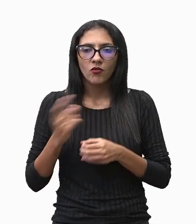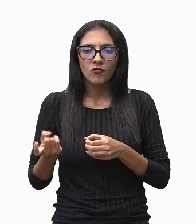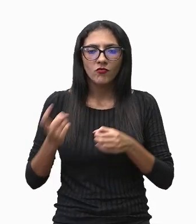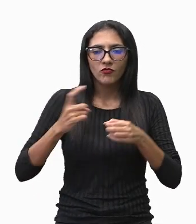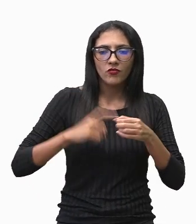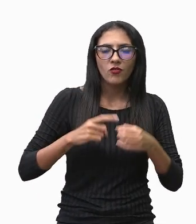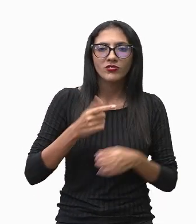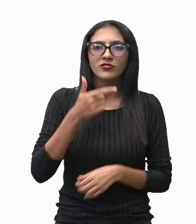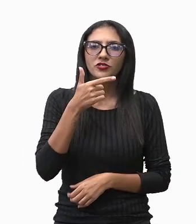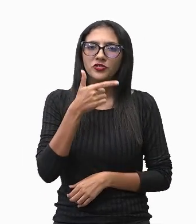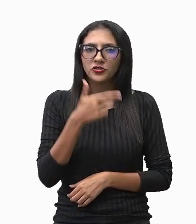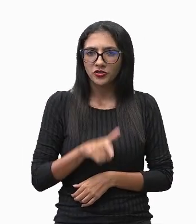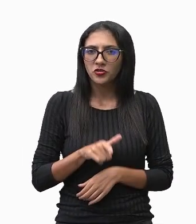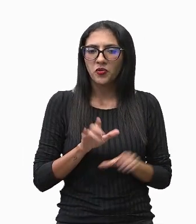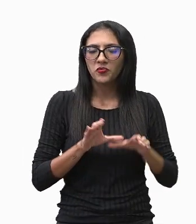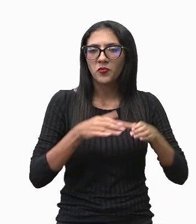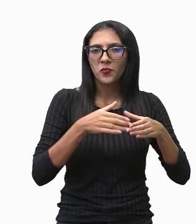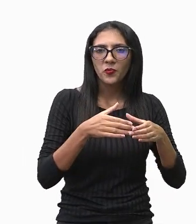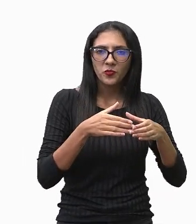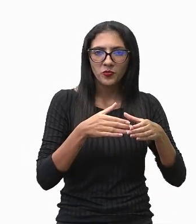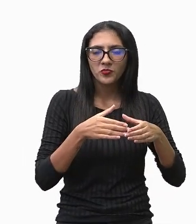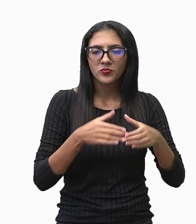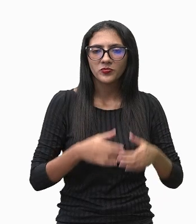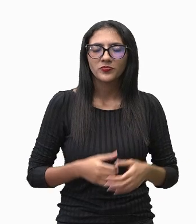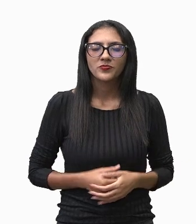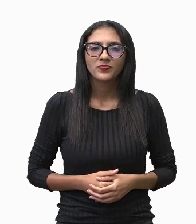poder lá no Afeganistão. Tá.